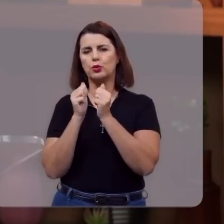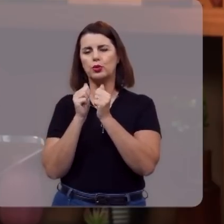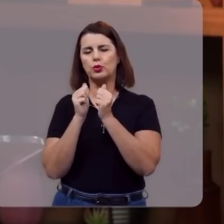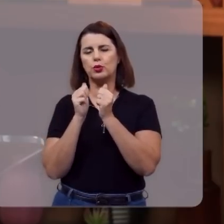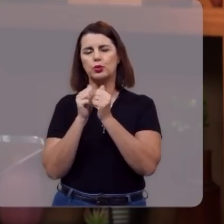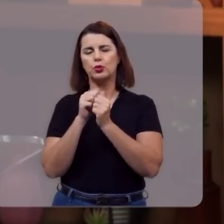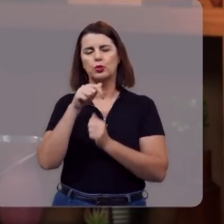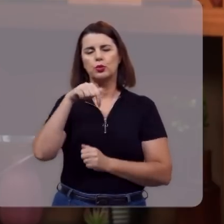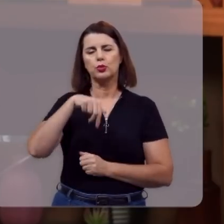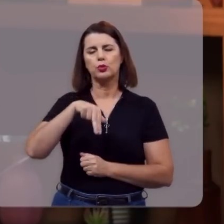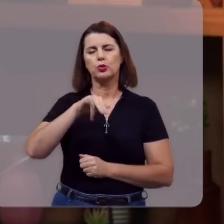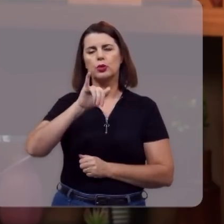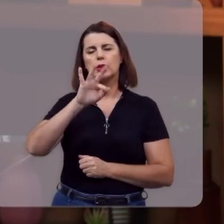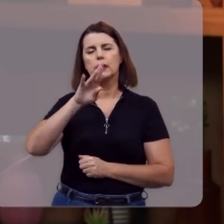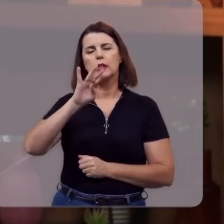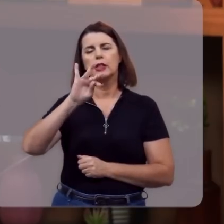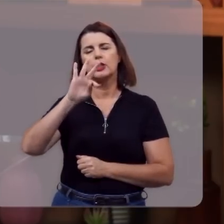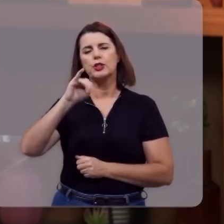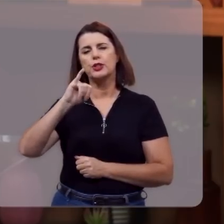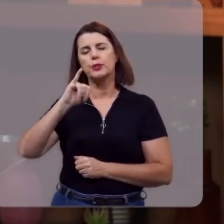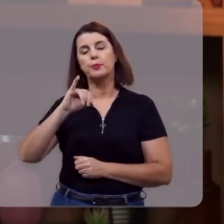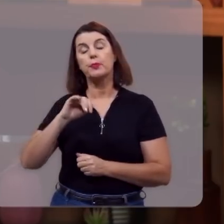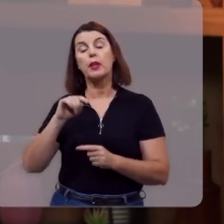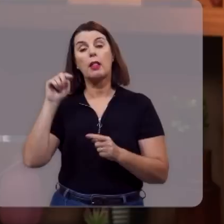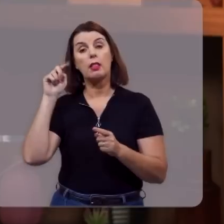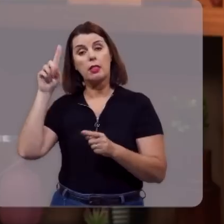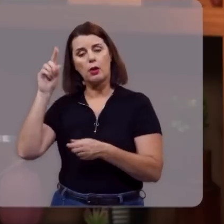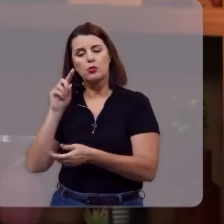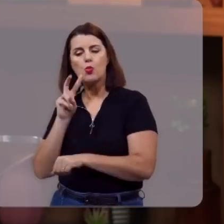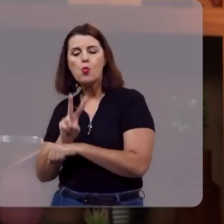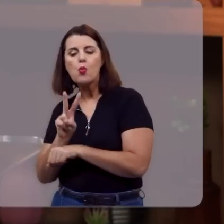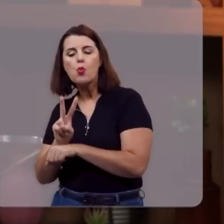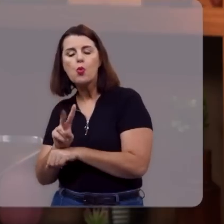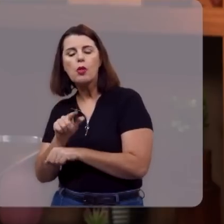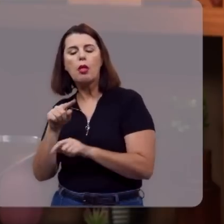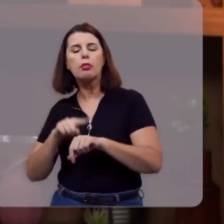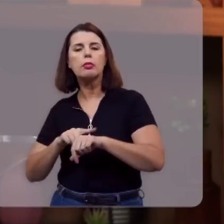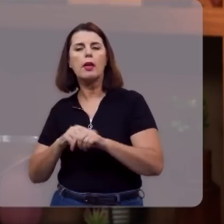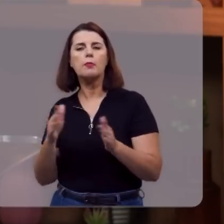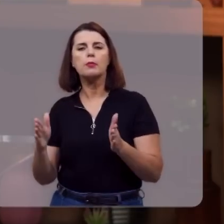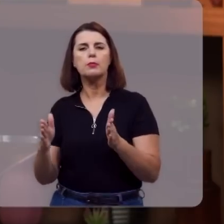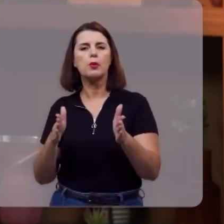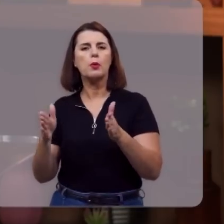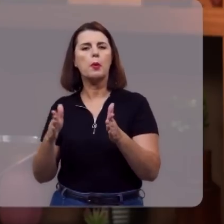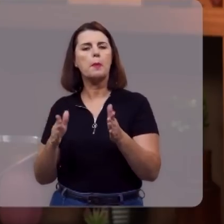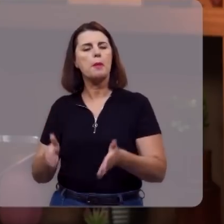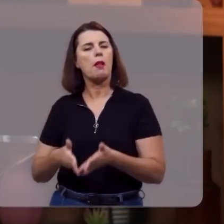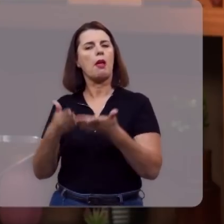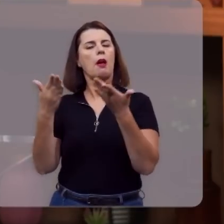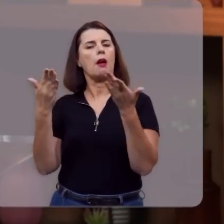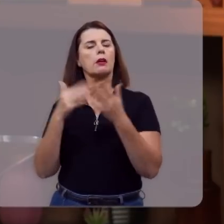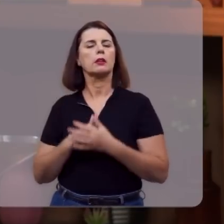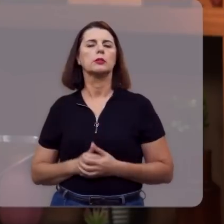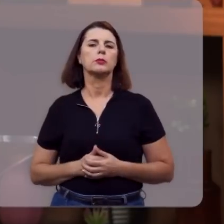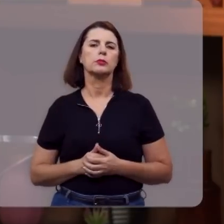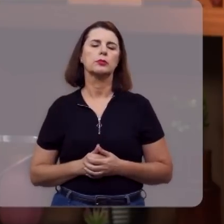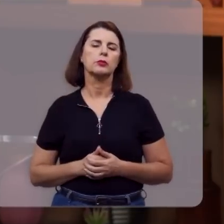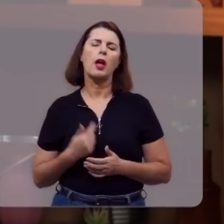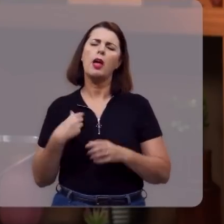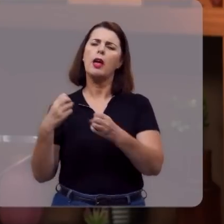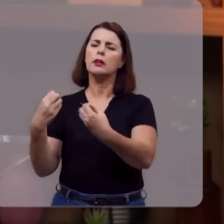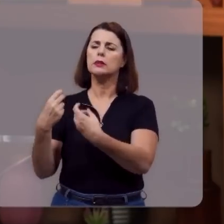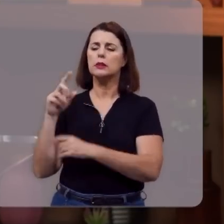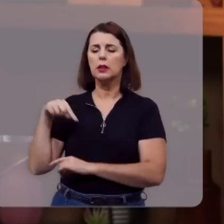de Querite. E Deus o sustentou ali durante esse período de forma milagrosa. Isso